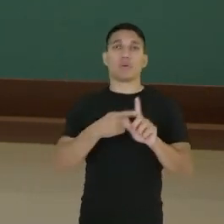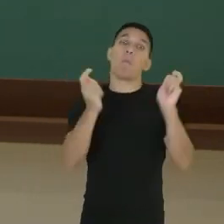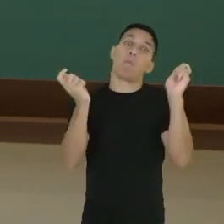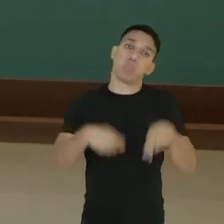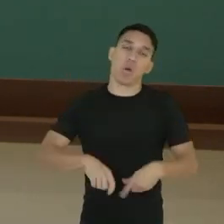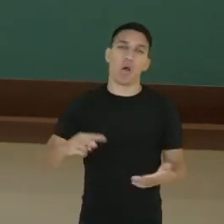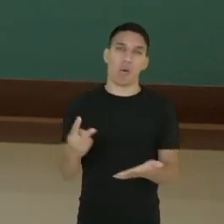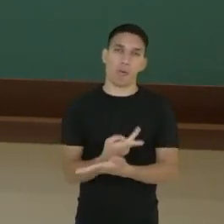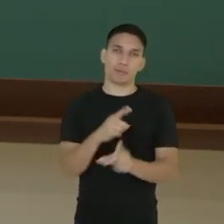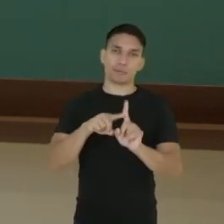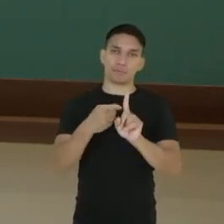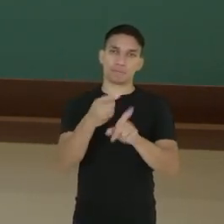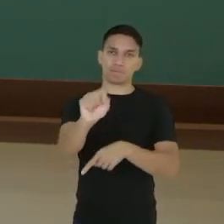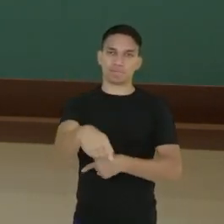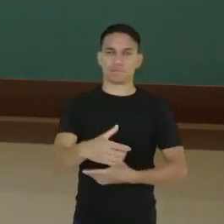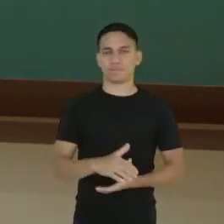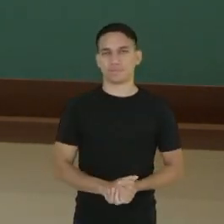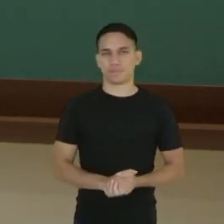uma gravidez.